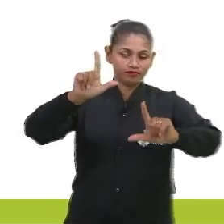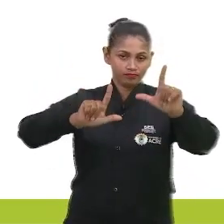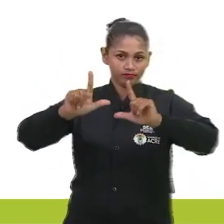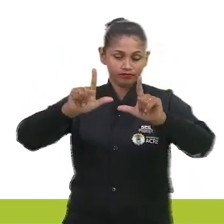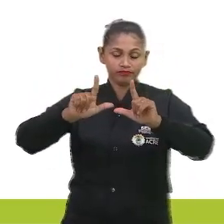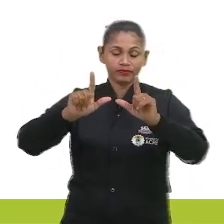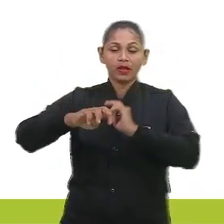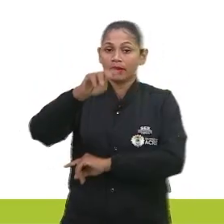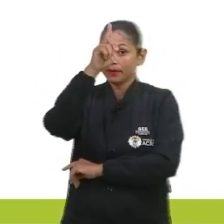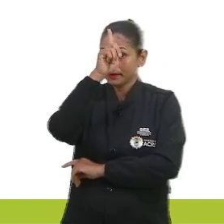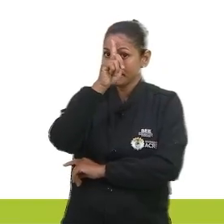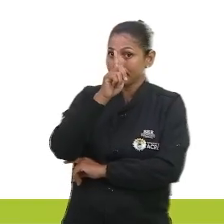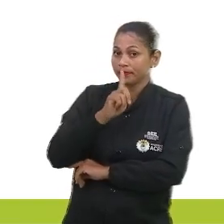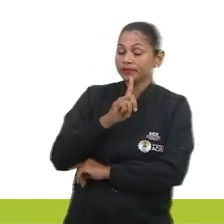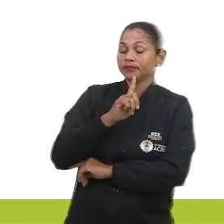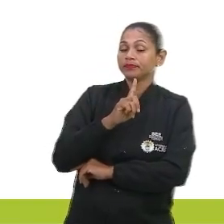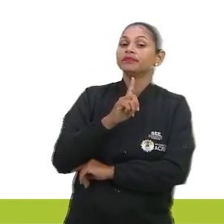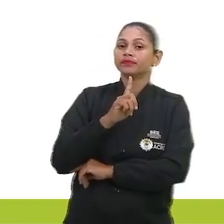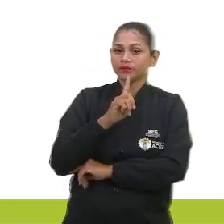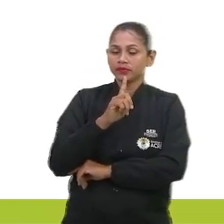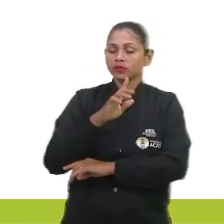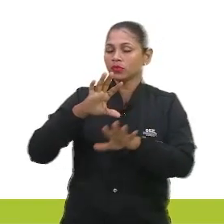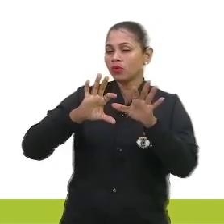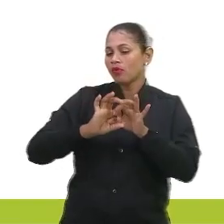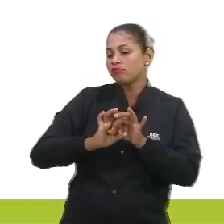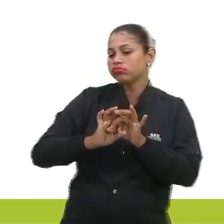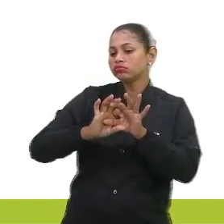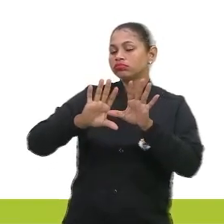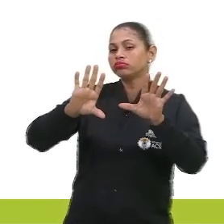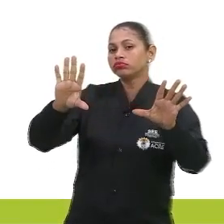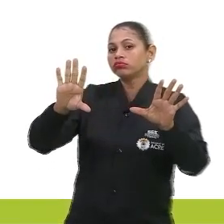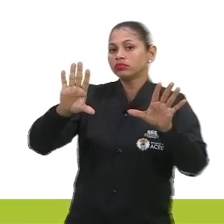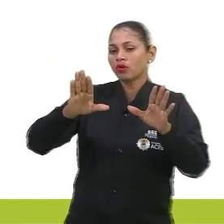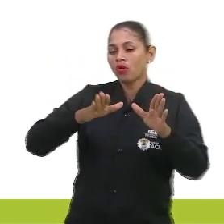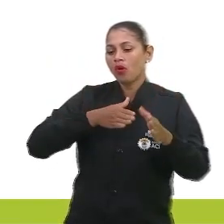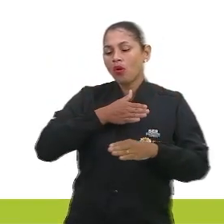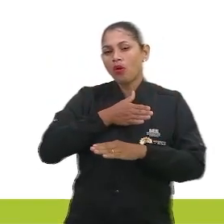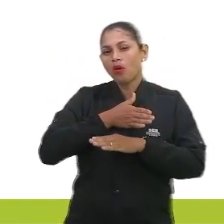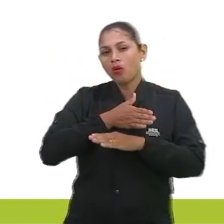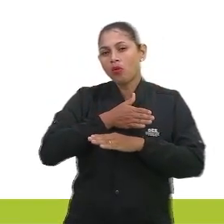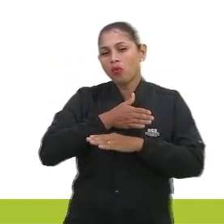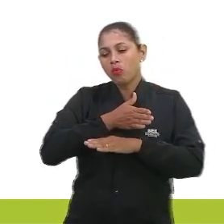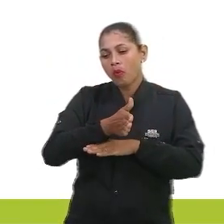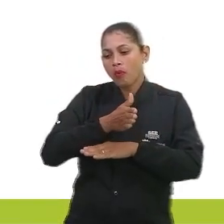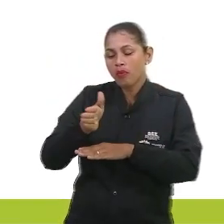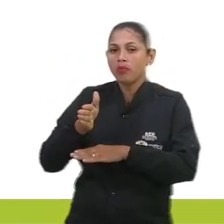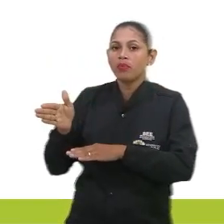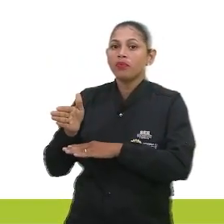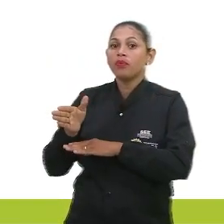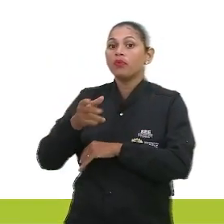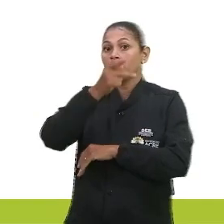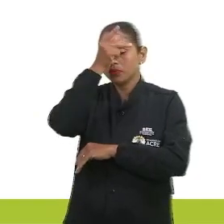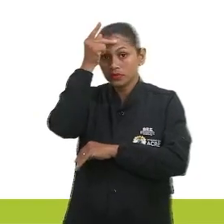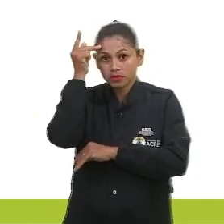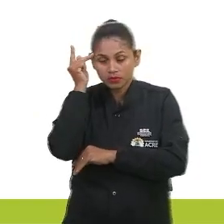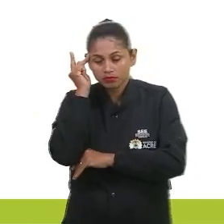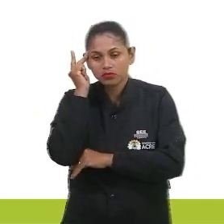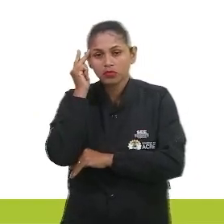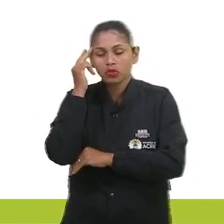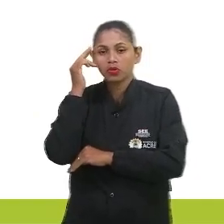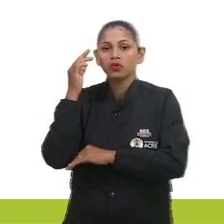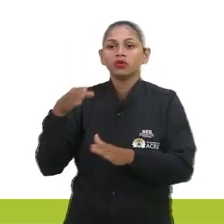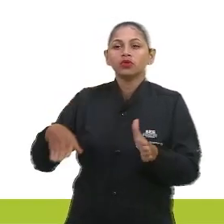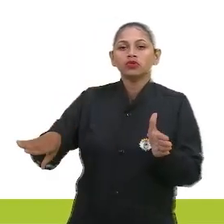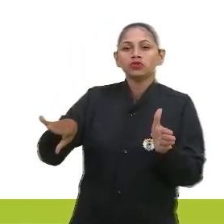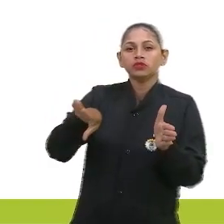gratuita, quando a TV aberta é acessível, claro, às pessoas, quando ela chega nos lugares,